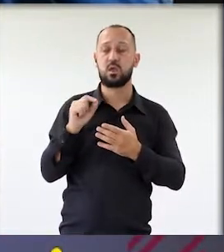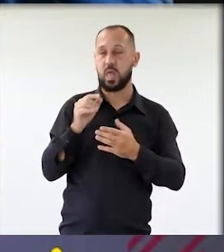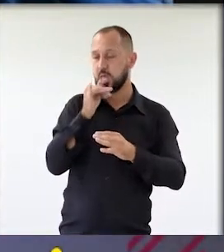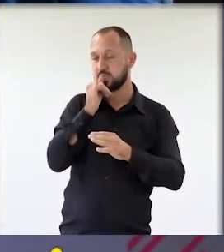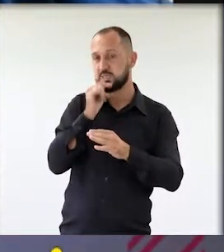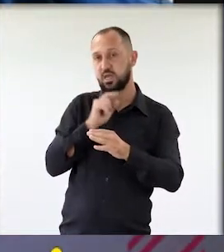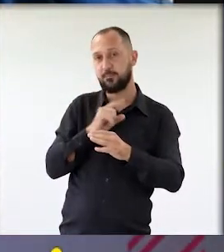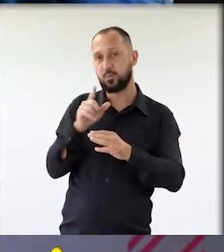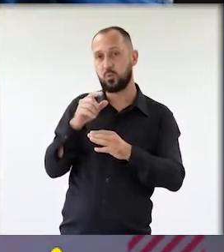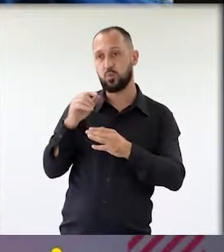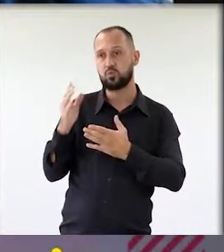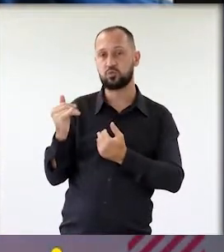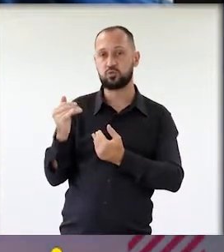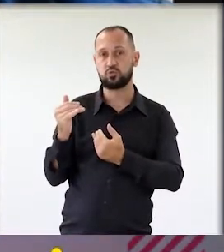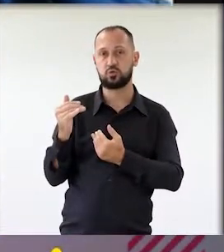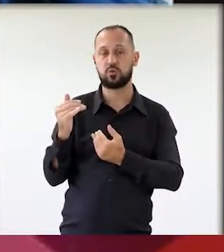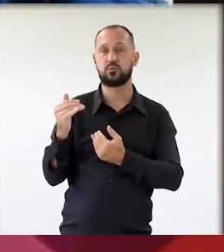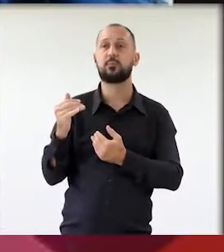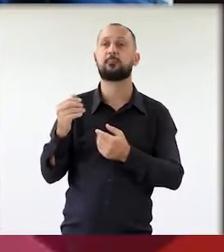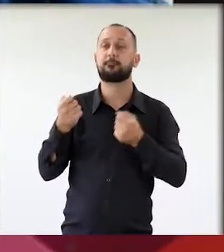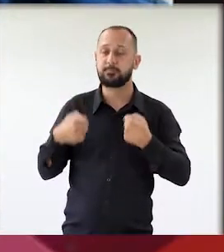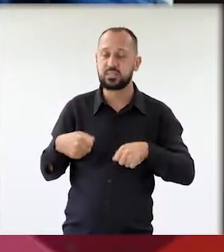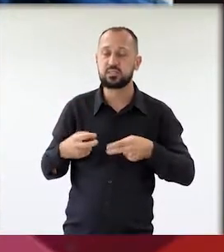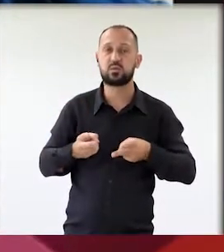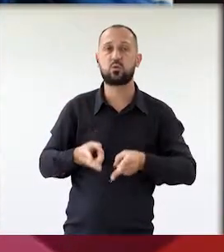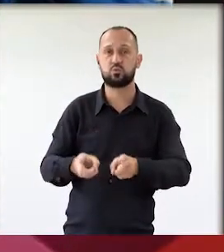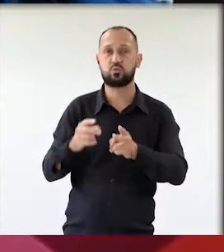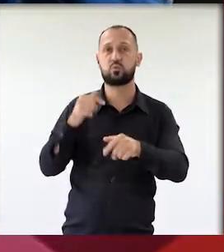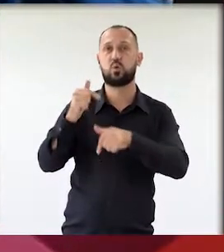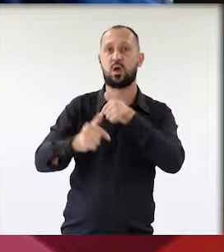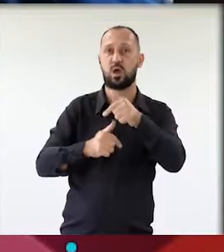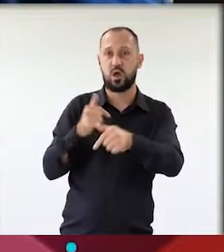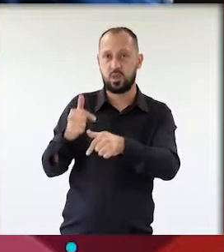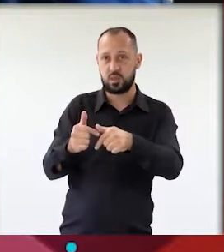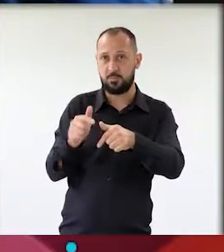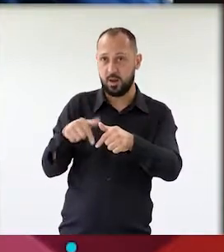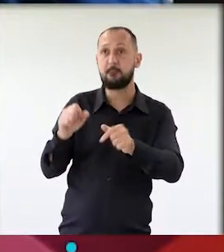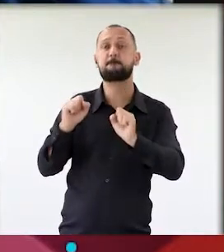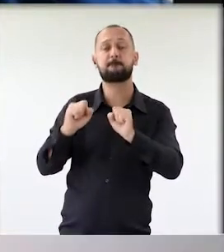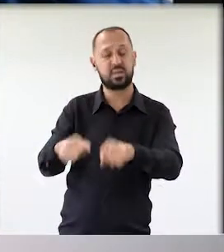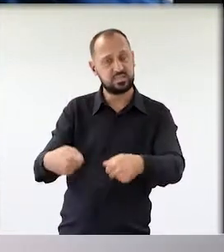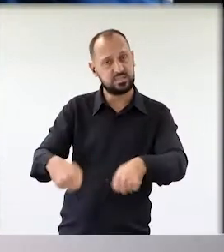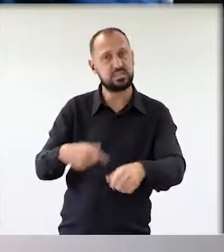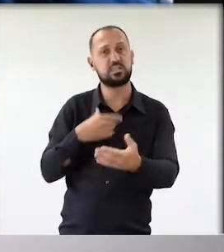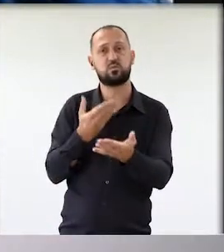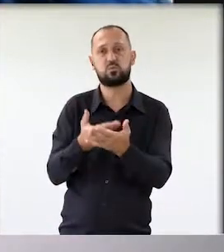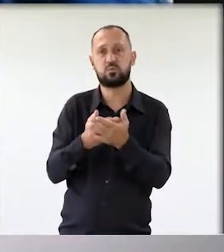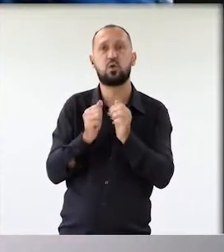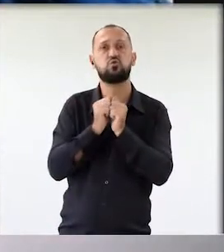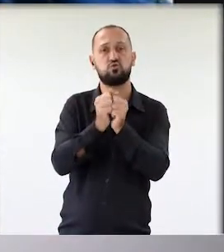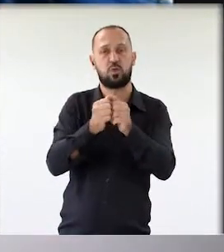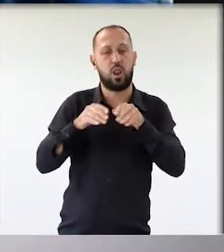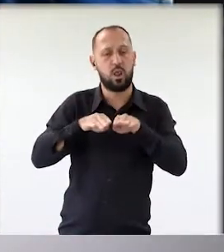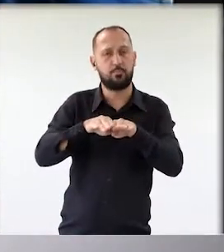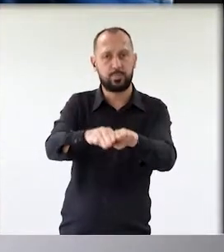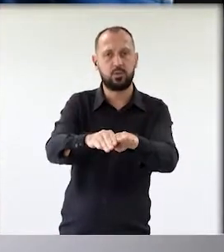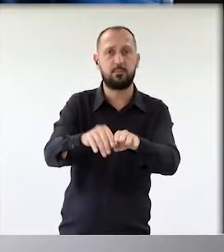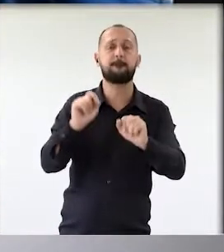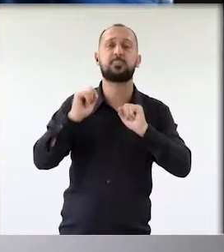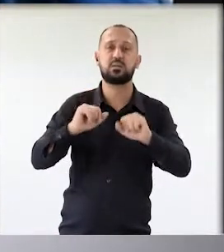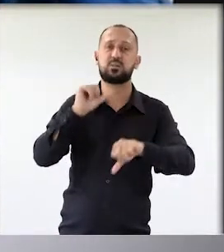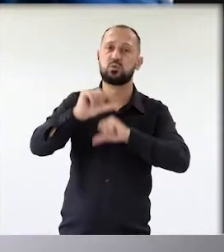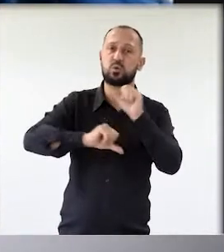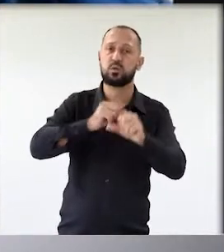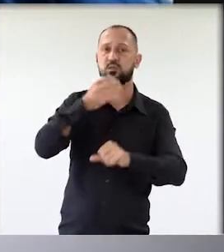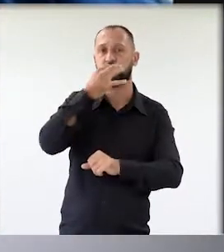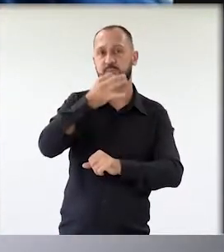que frequenta esses programas, ele tem que continuar estudando. Então, assim, a gente precisa realmente mudar essa